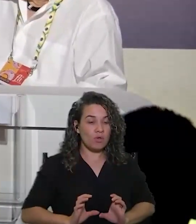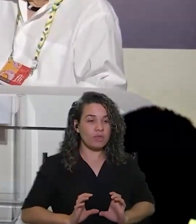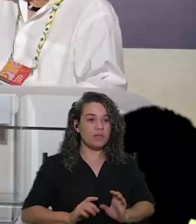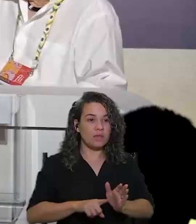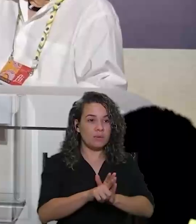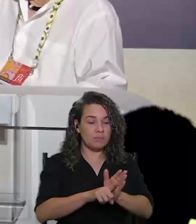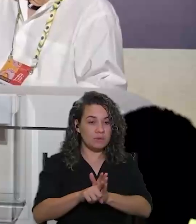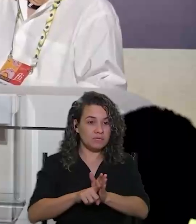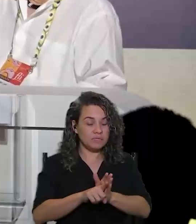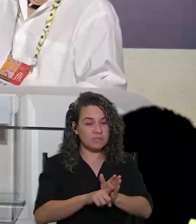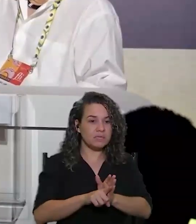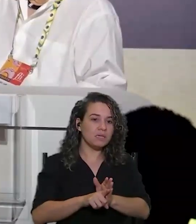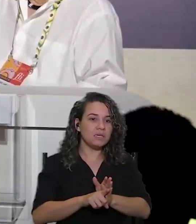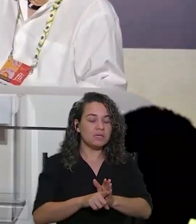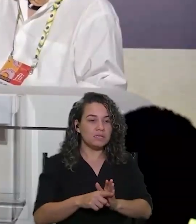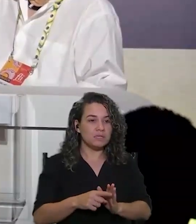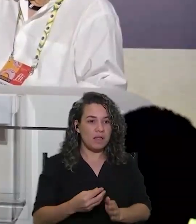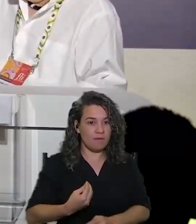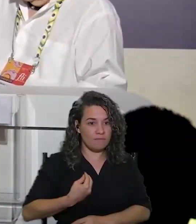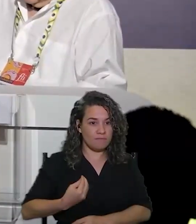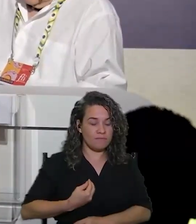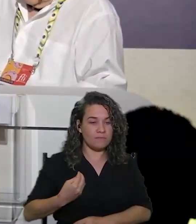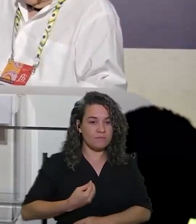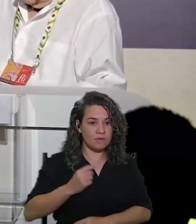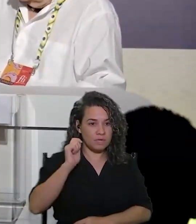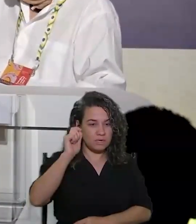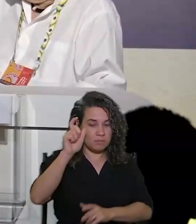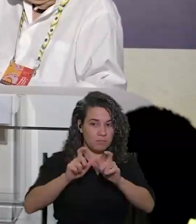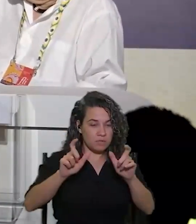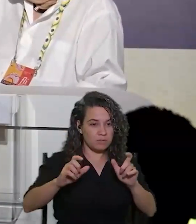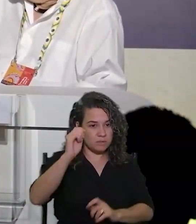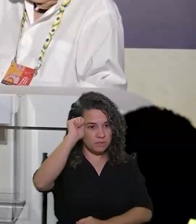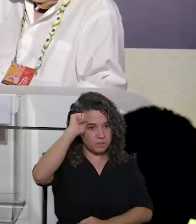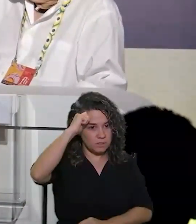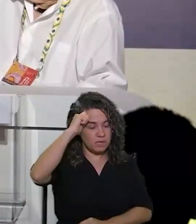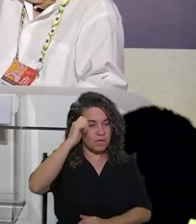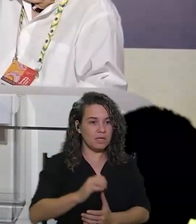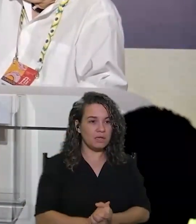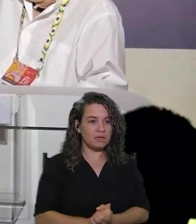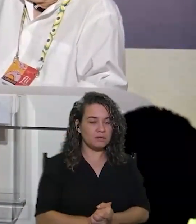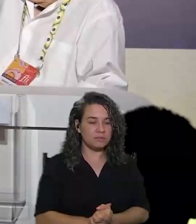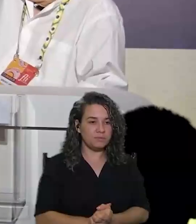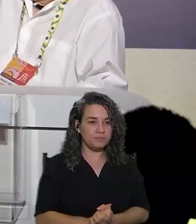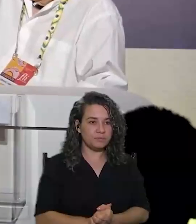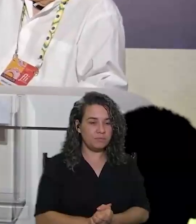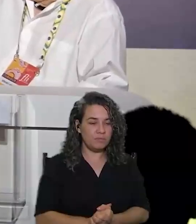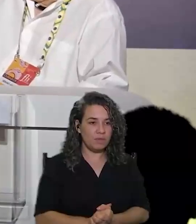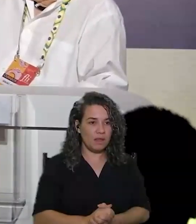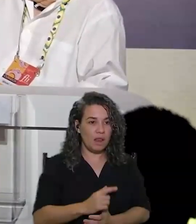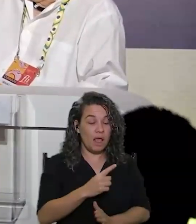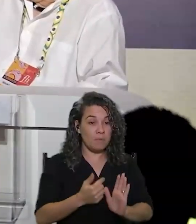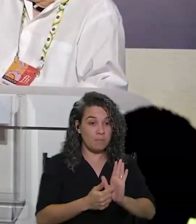da Presença Negra, né, auxiliando ela com os estudantes, que ela ficou em cartaz, ficou aberta, né,